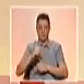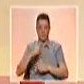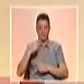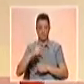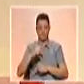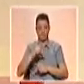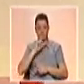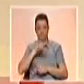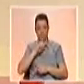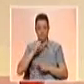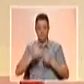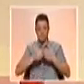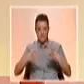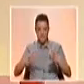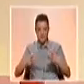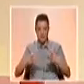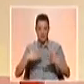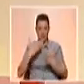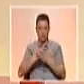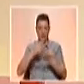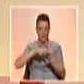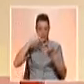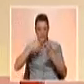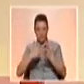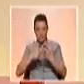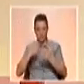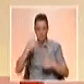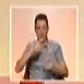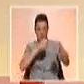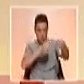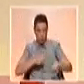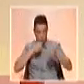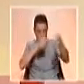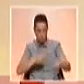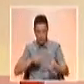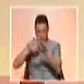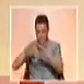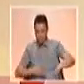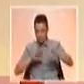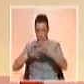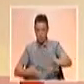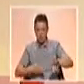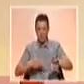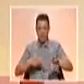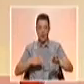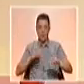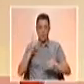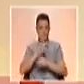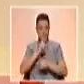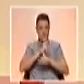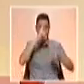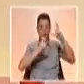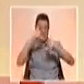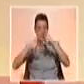Uma das hipóteses é realmente aumentar a eficiência. Nós, se aumentarmos a eficiência de uma cultura na produção, com a mesma quantidade de água,